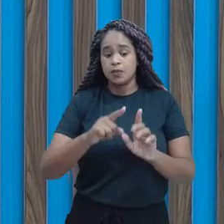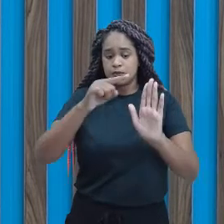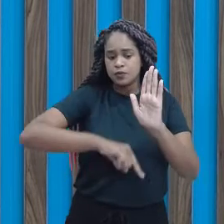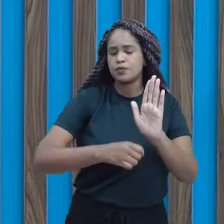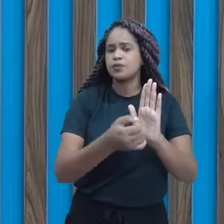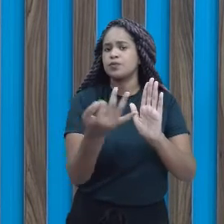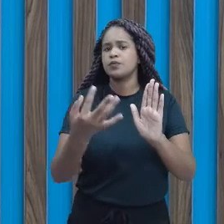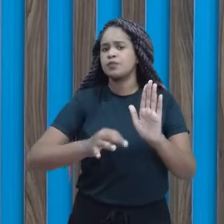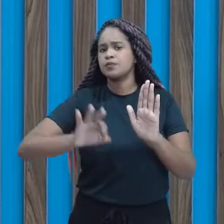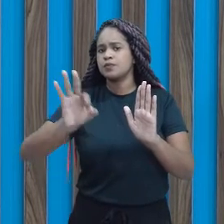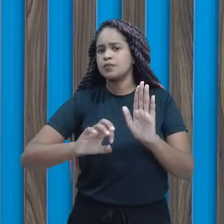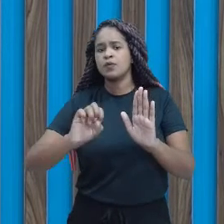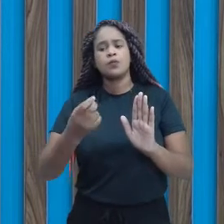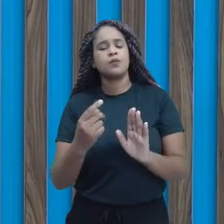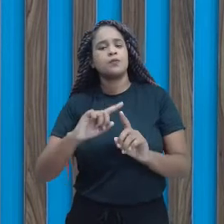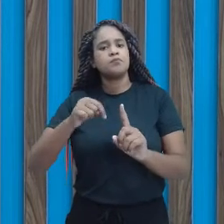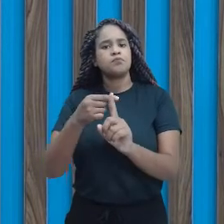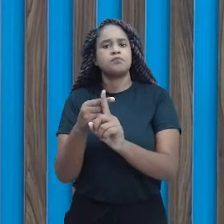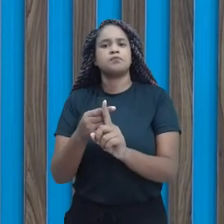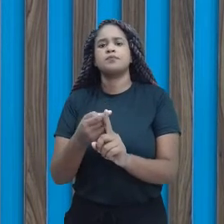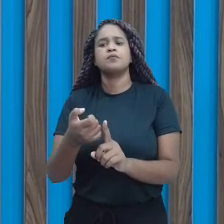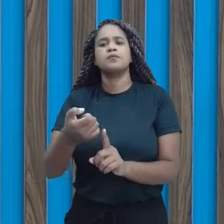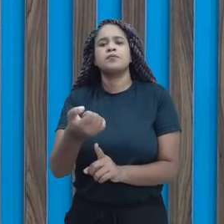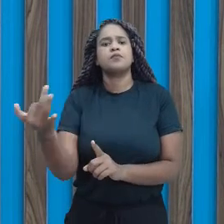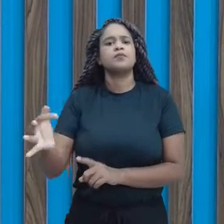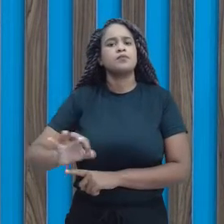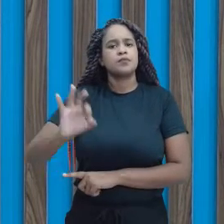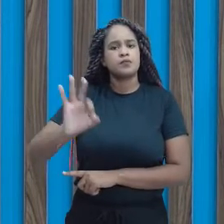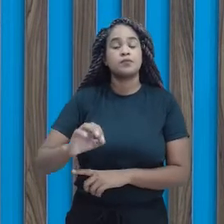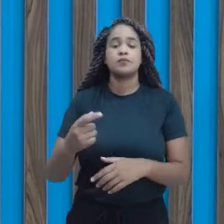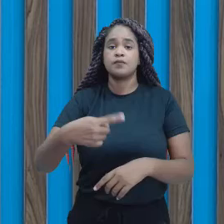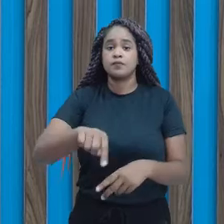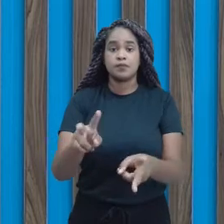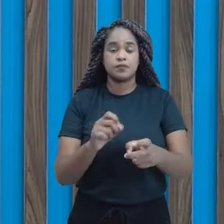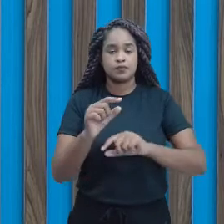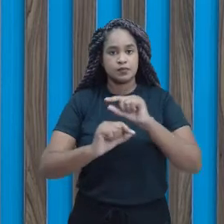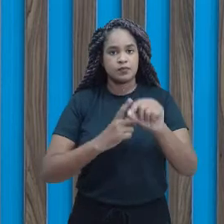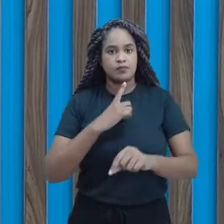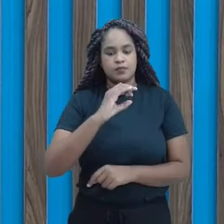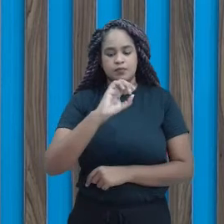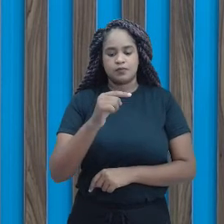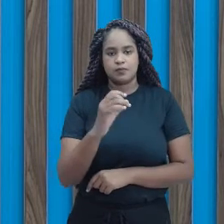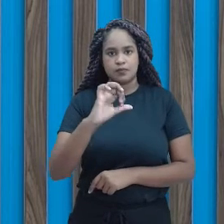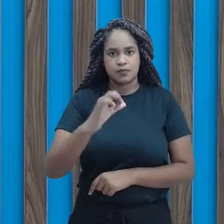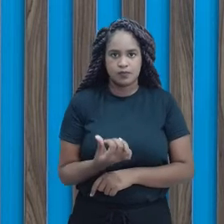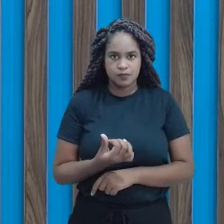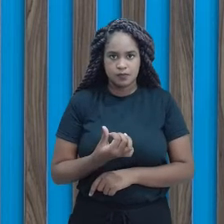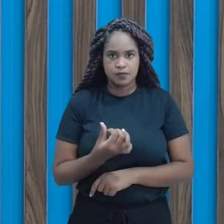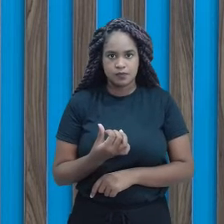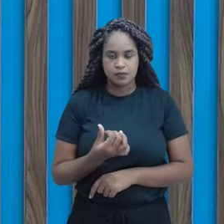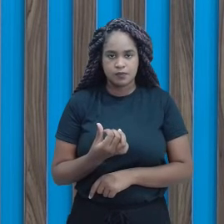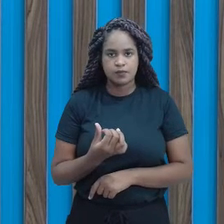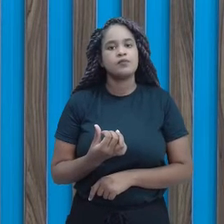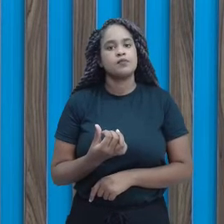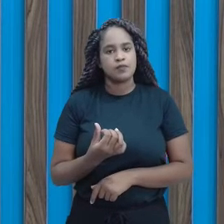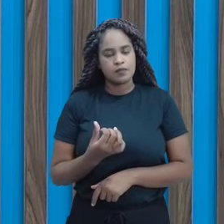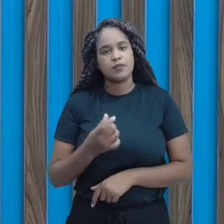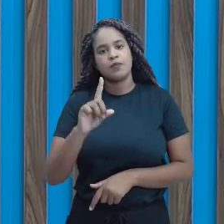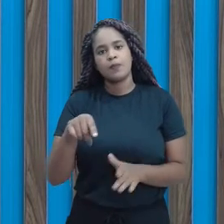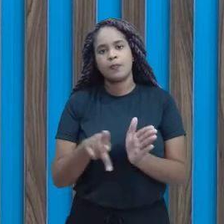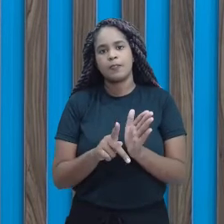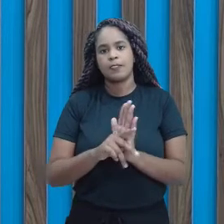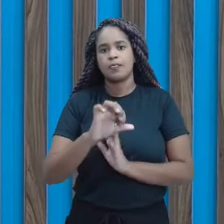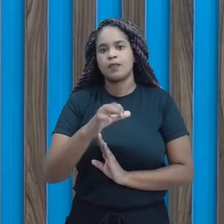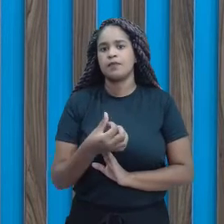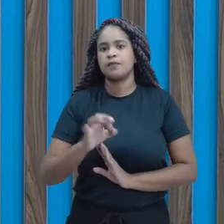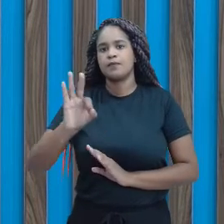cento? Então, você pode observar aí que a gente tem 0,96, tá? Que é